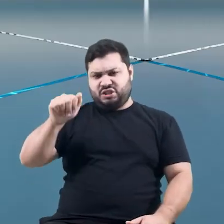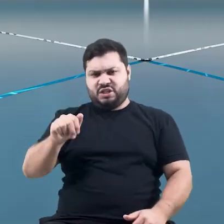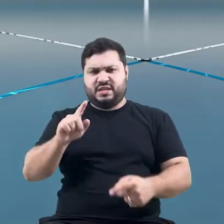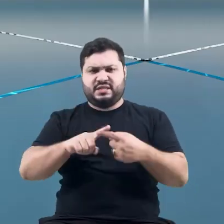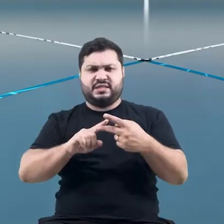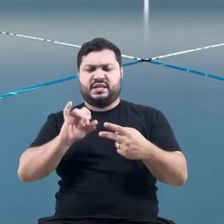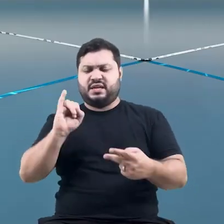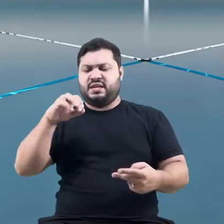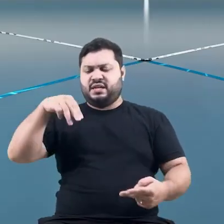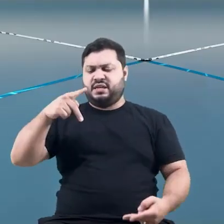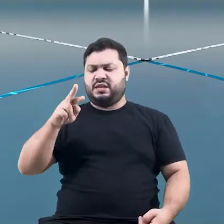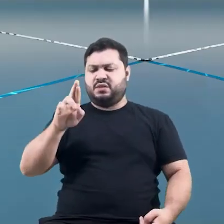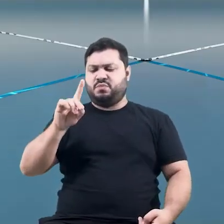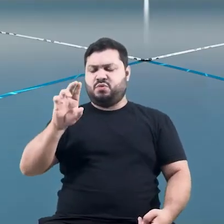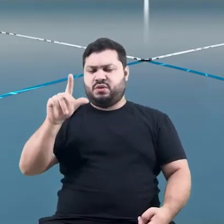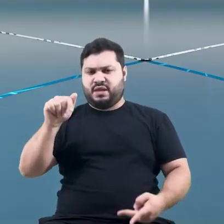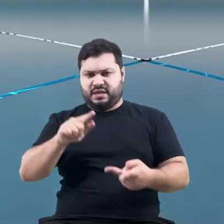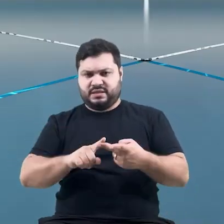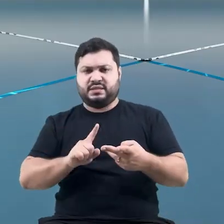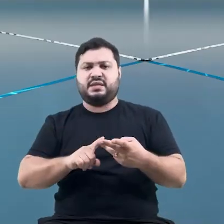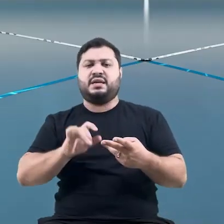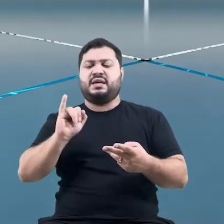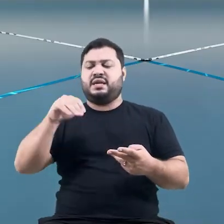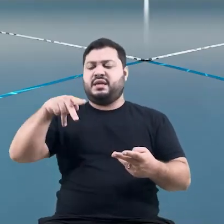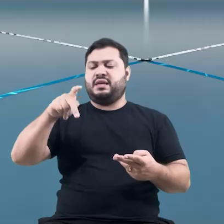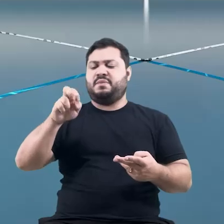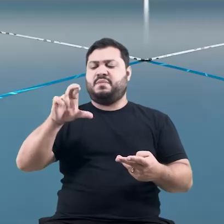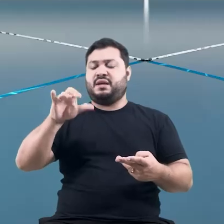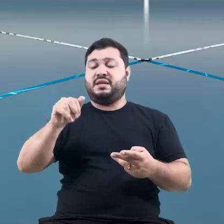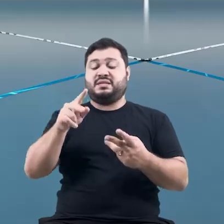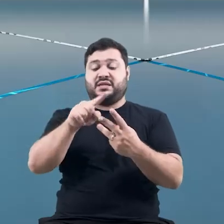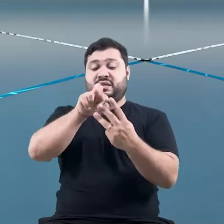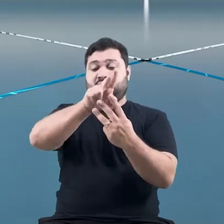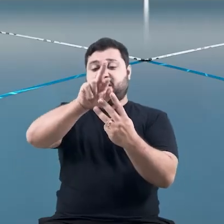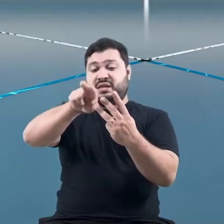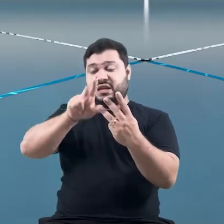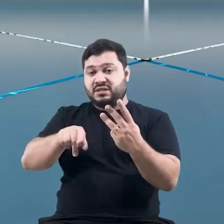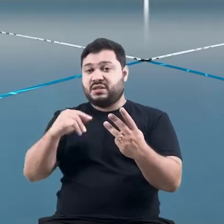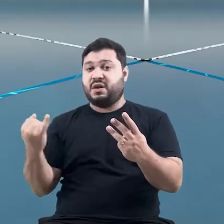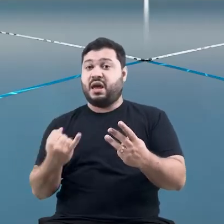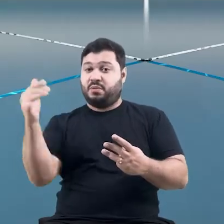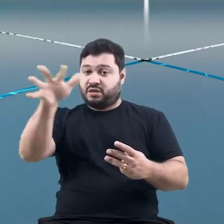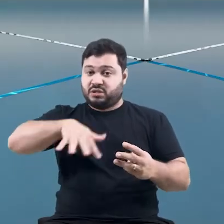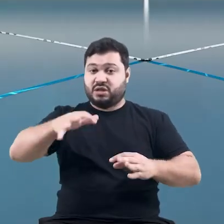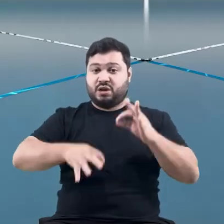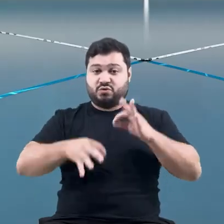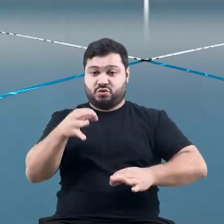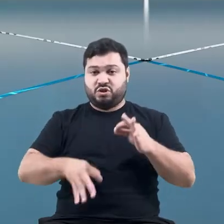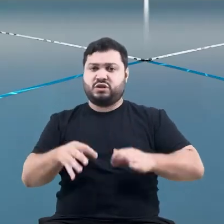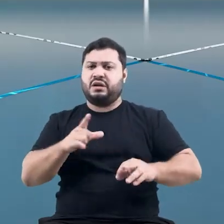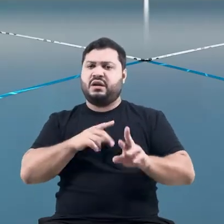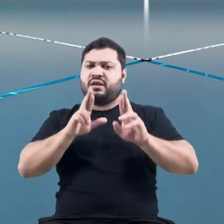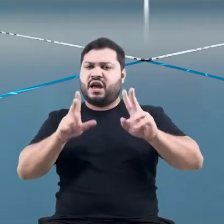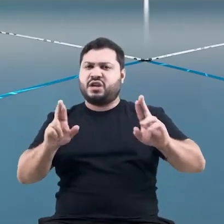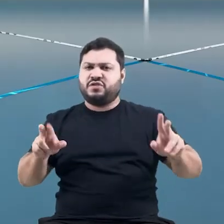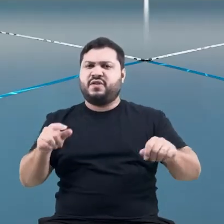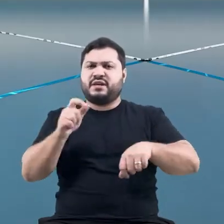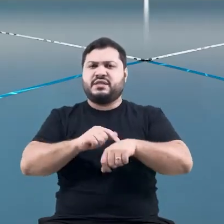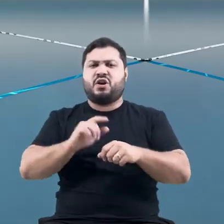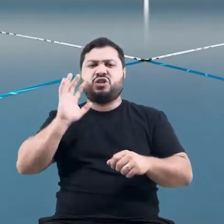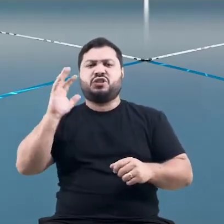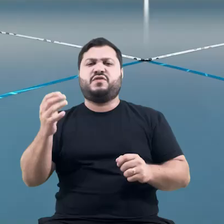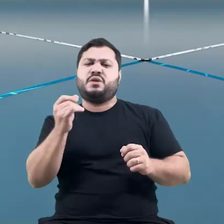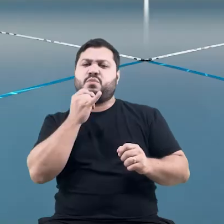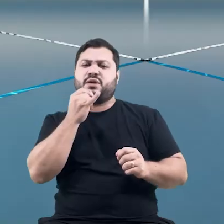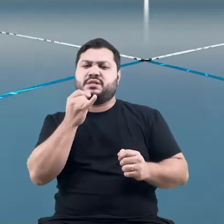negligência, imprudência e imperícia. E a distinção entre esses conceitos é muito importante no mundo jurídico e faz a diferença